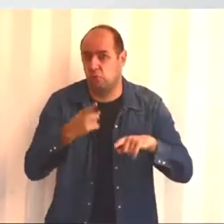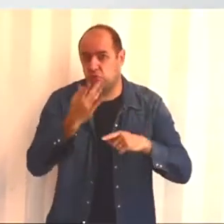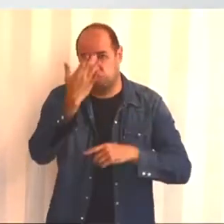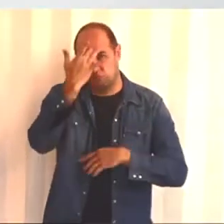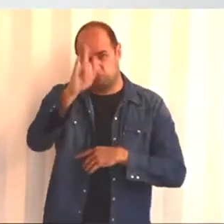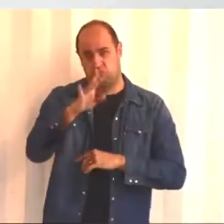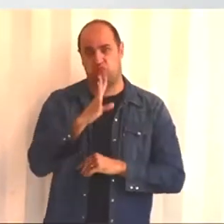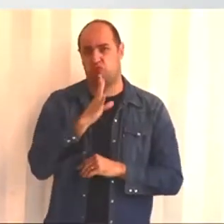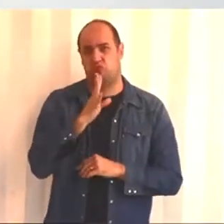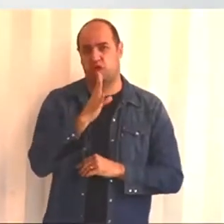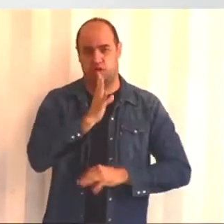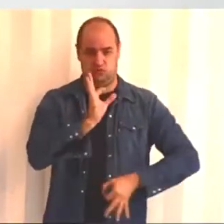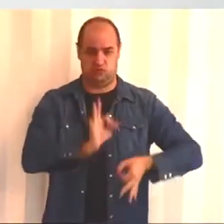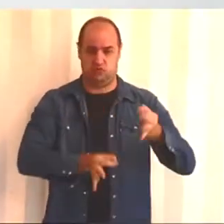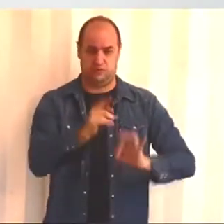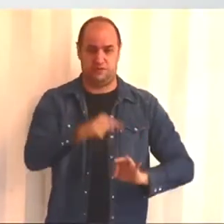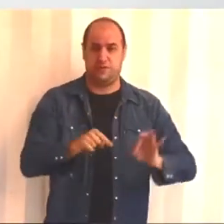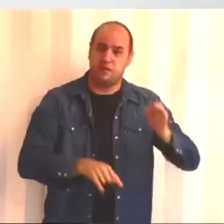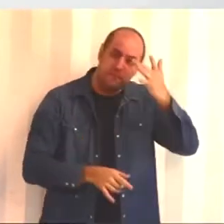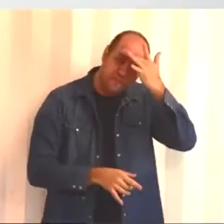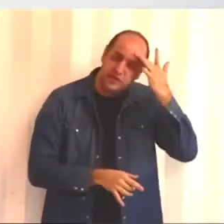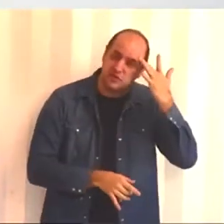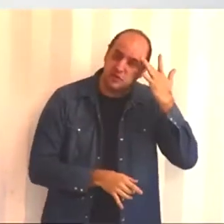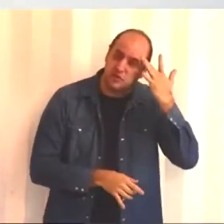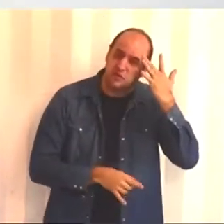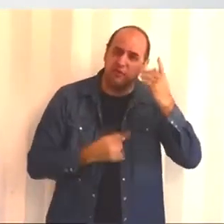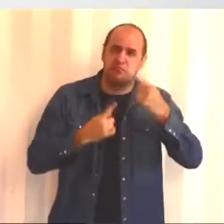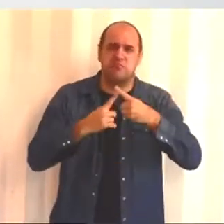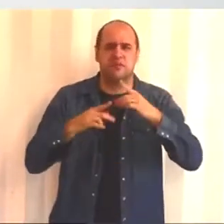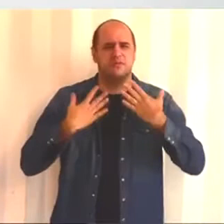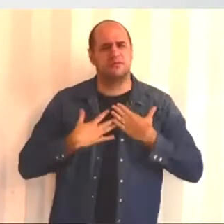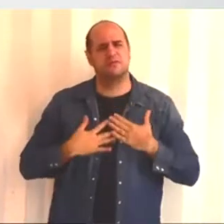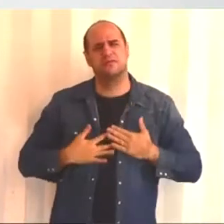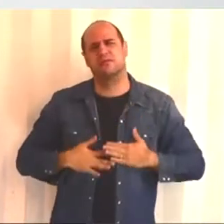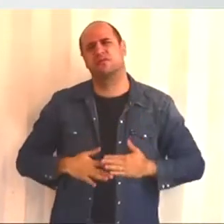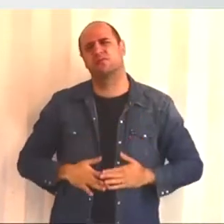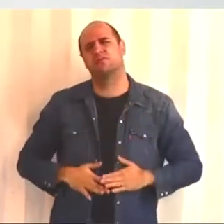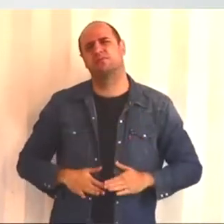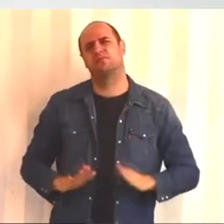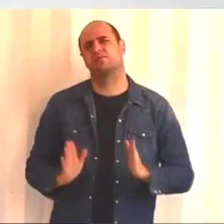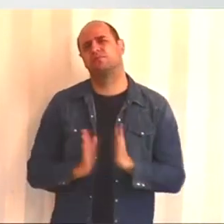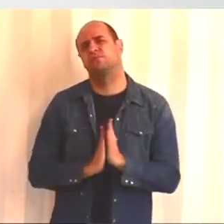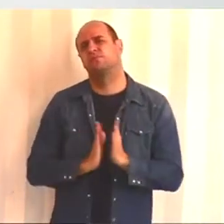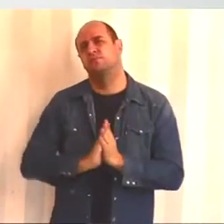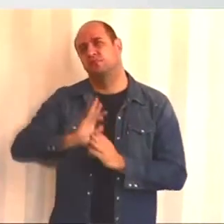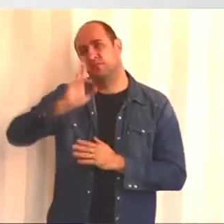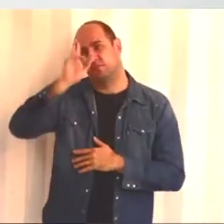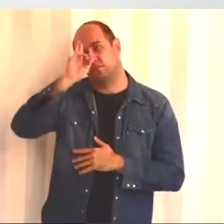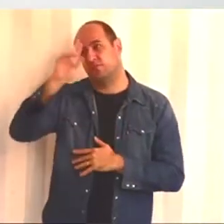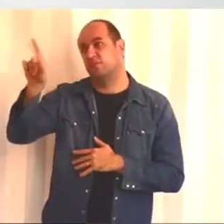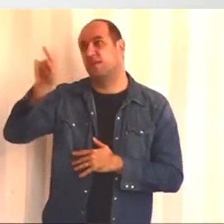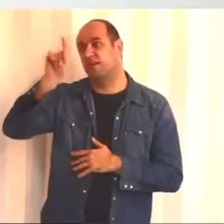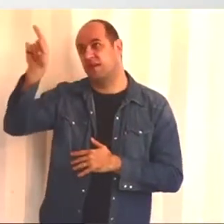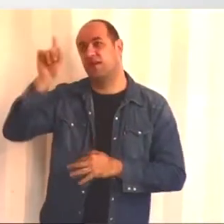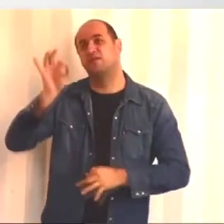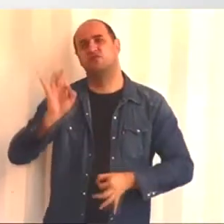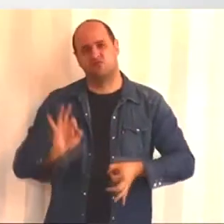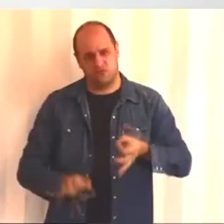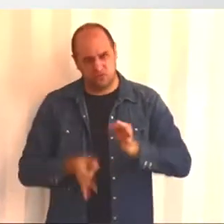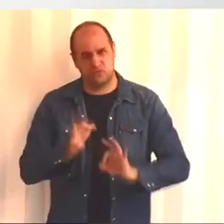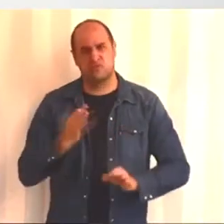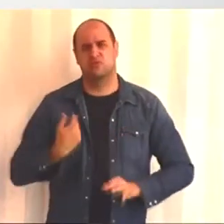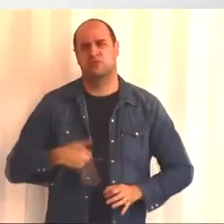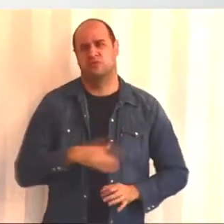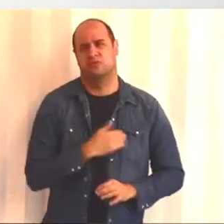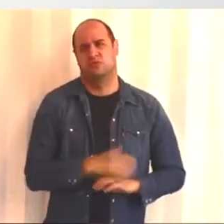para interceder, para julgar a sua causa, mas descanse no Senhor. Louve ao Senhor, porque Ele é o teu reto juiz. Nós